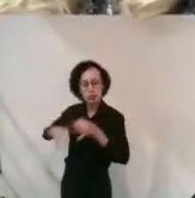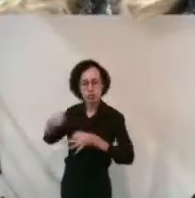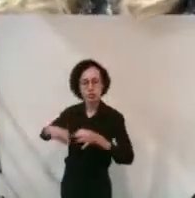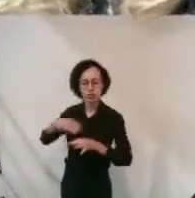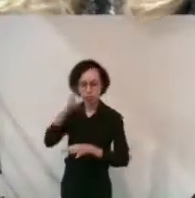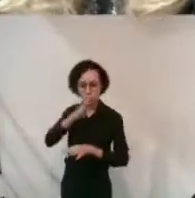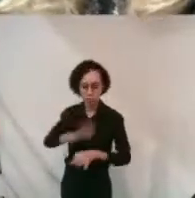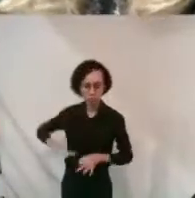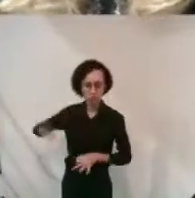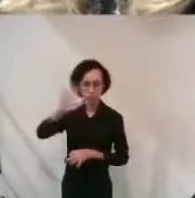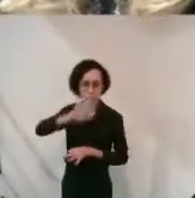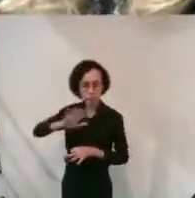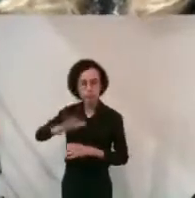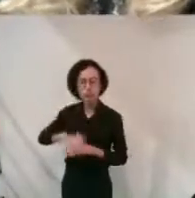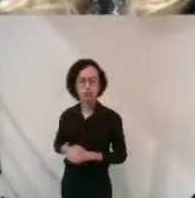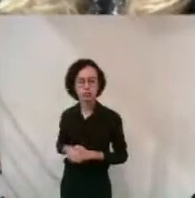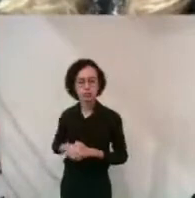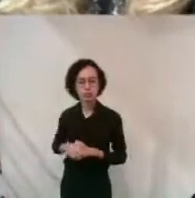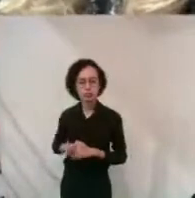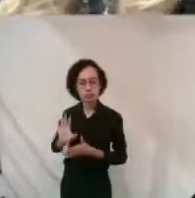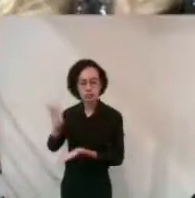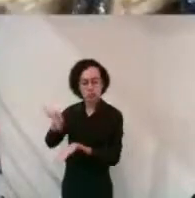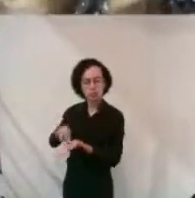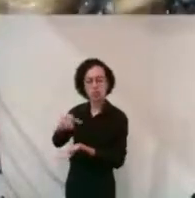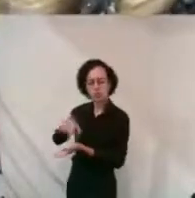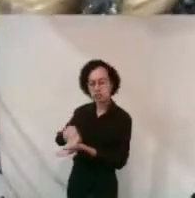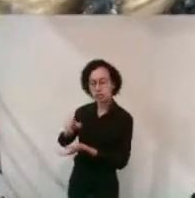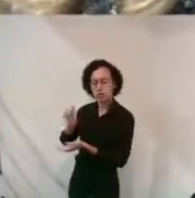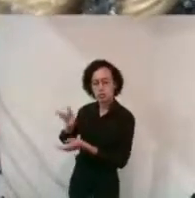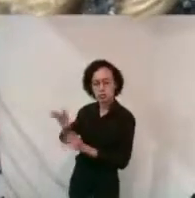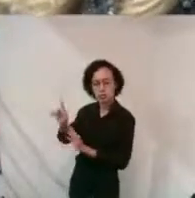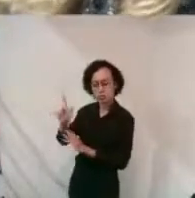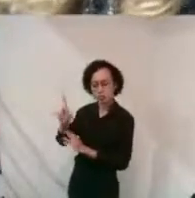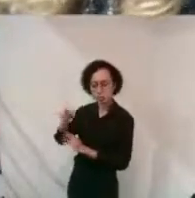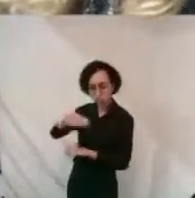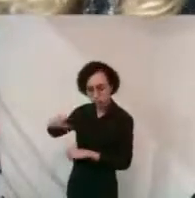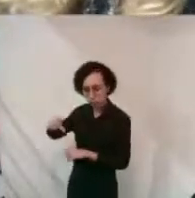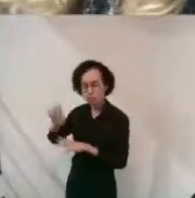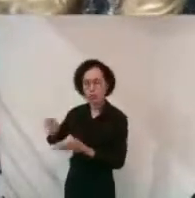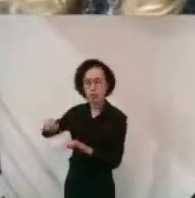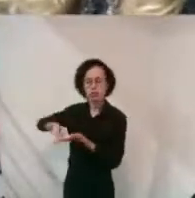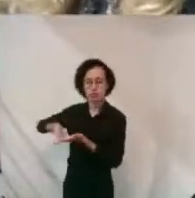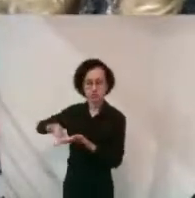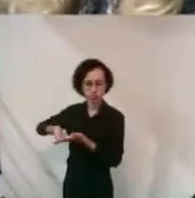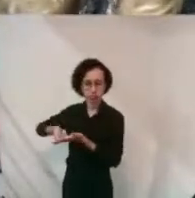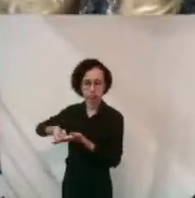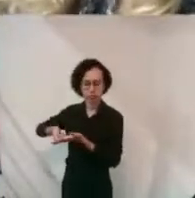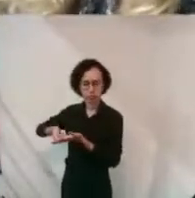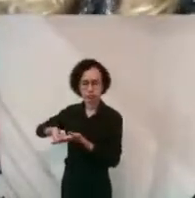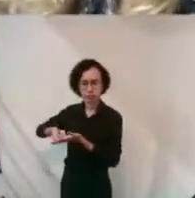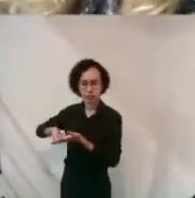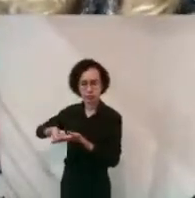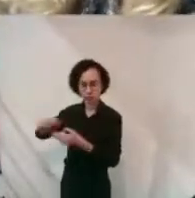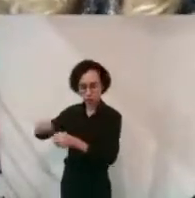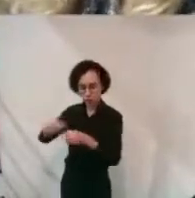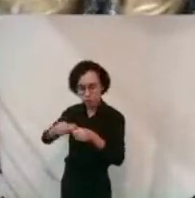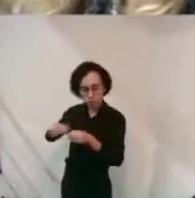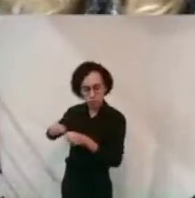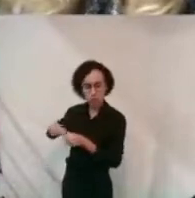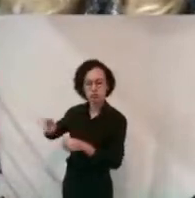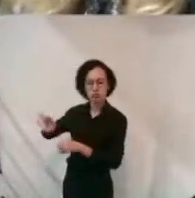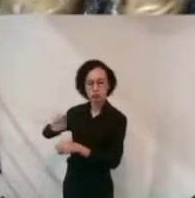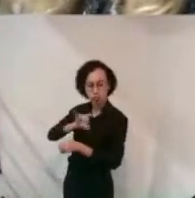Brasil, no sentido de reconhecer não só a legitimidade do Ministério Público, mas a obrigação, sobretudo, dos municípios